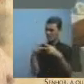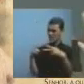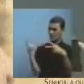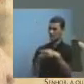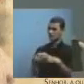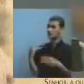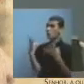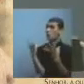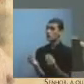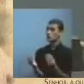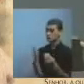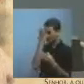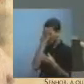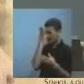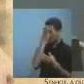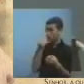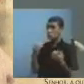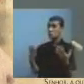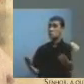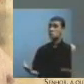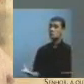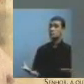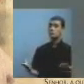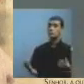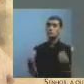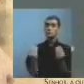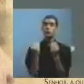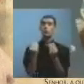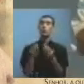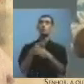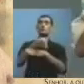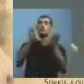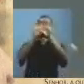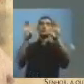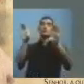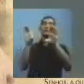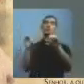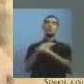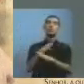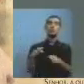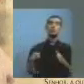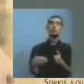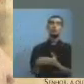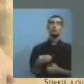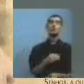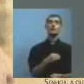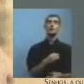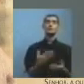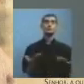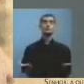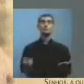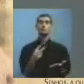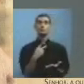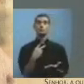chiqueiro eu estou trazendo para dentro da minha casa? Então, para ganhar dinheiro, vale qualquer coisa. Segunda coisa: se a